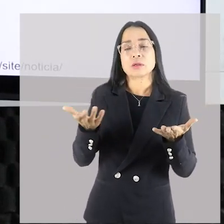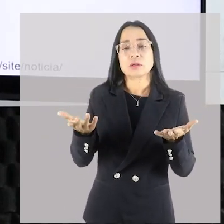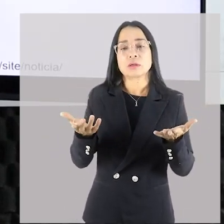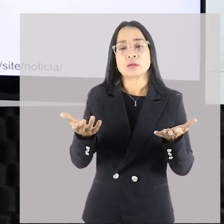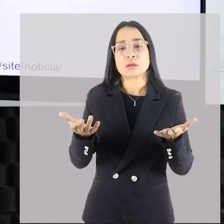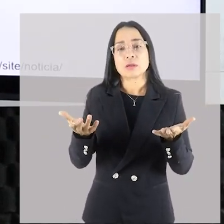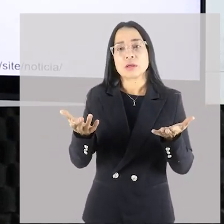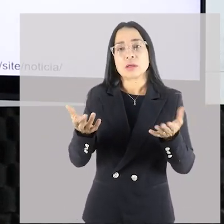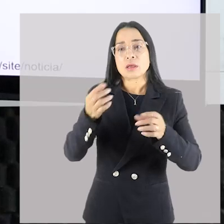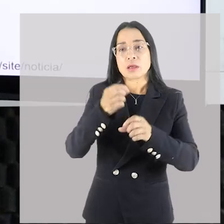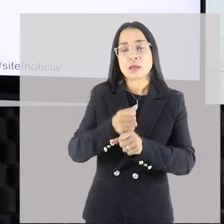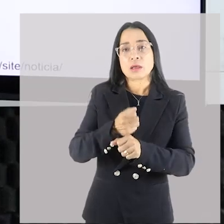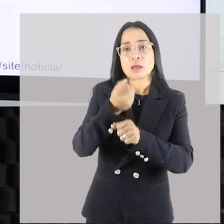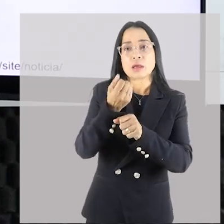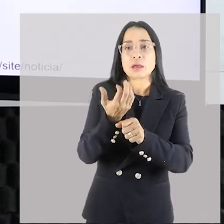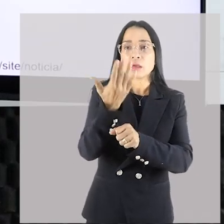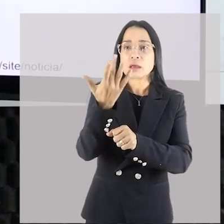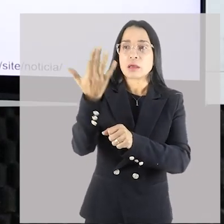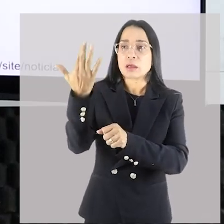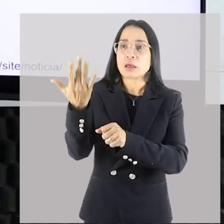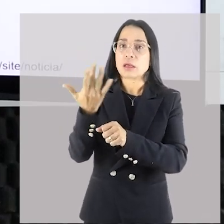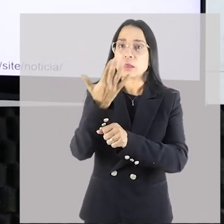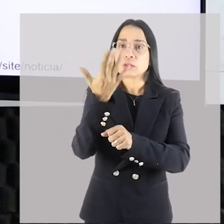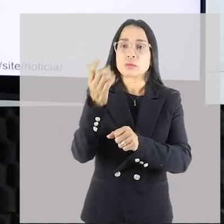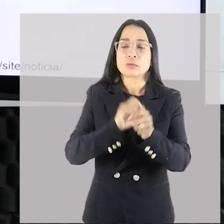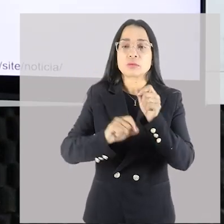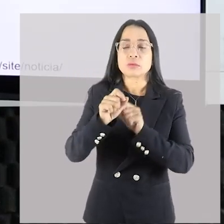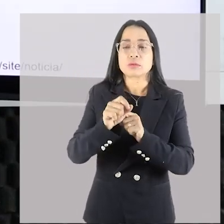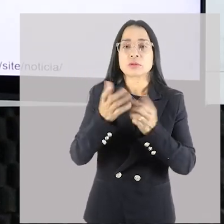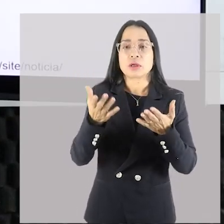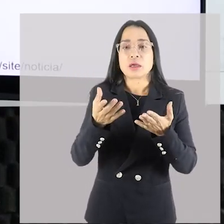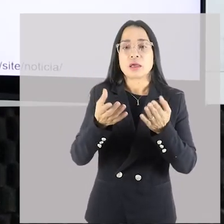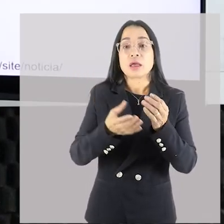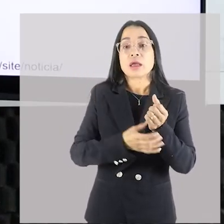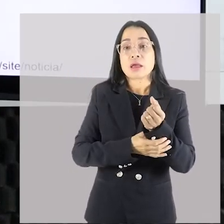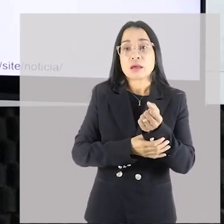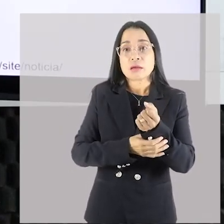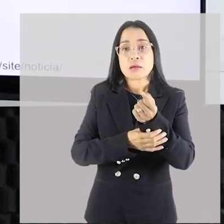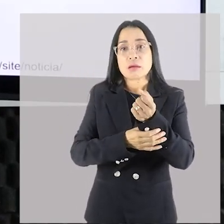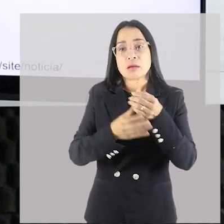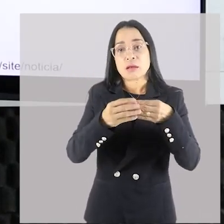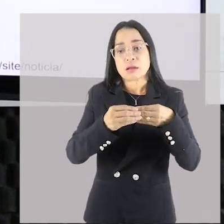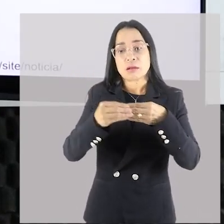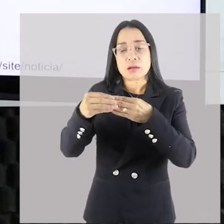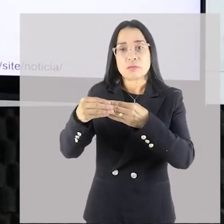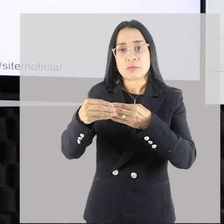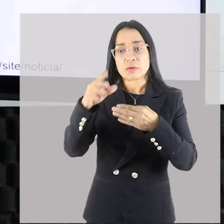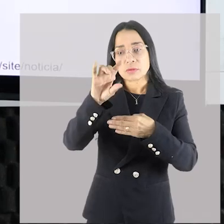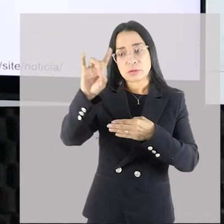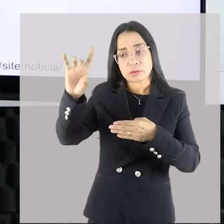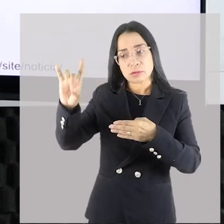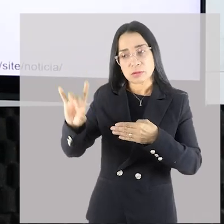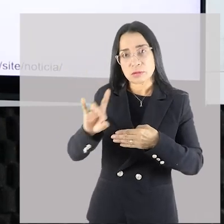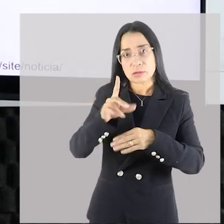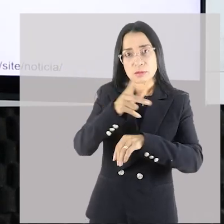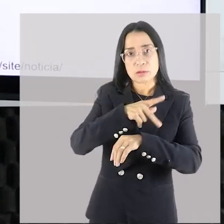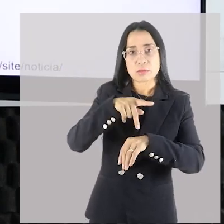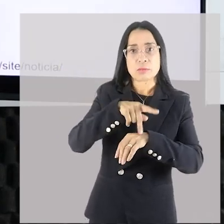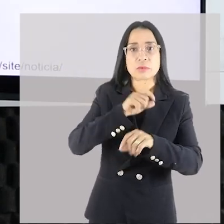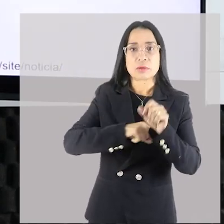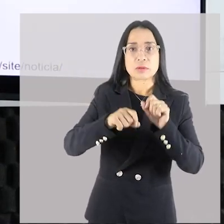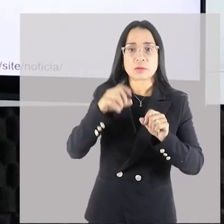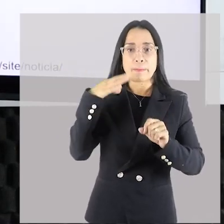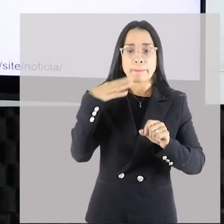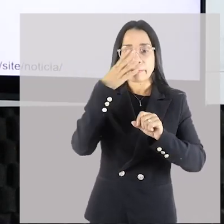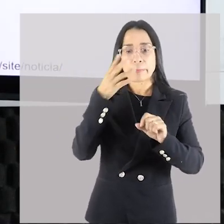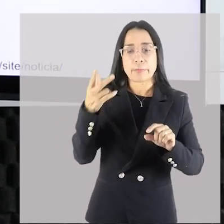carregada dentro de cada país pelas principais autoridades, principais referências do esporte dentro